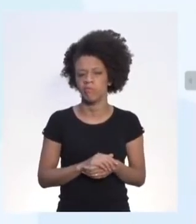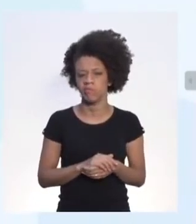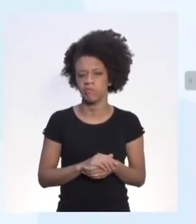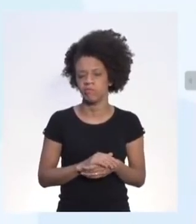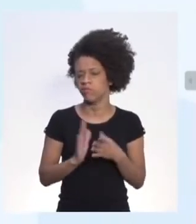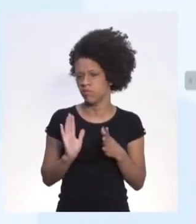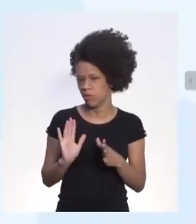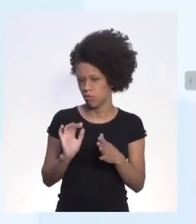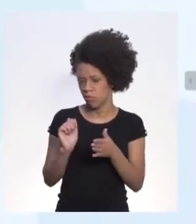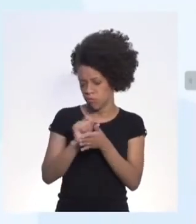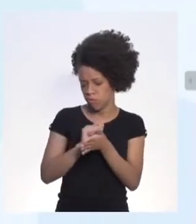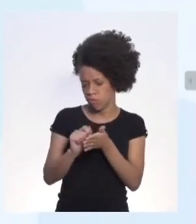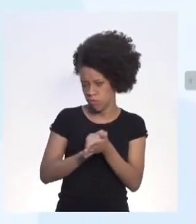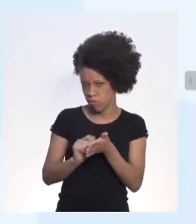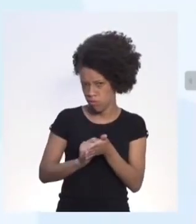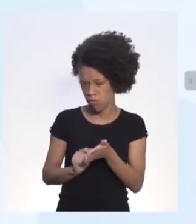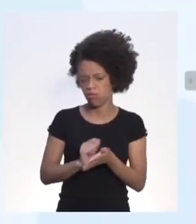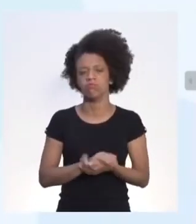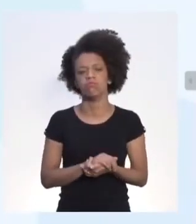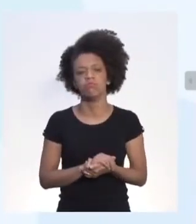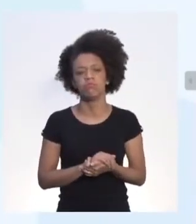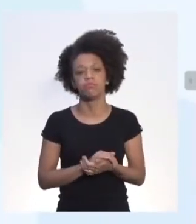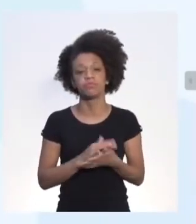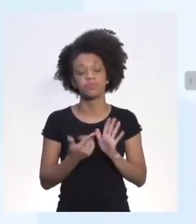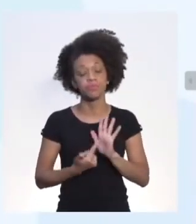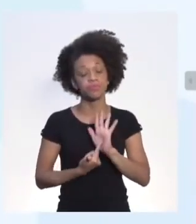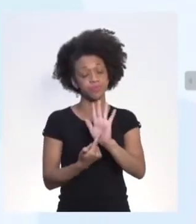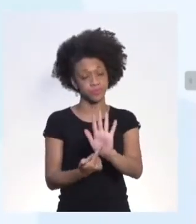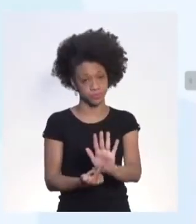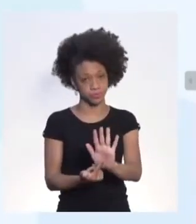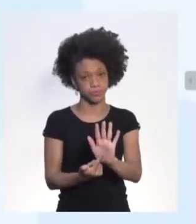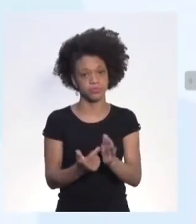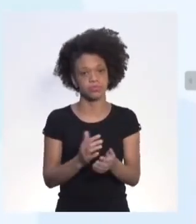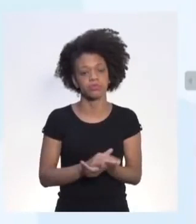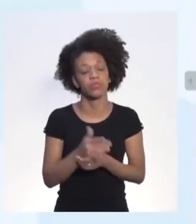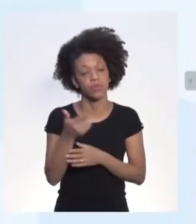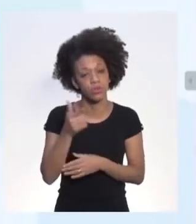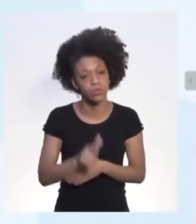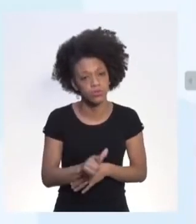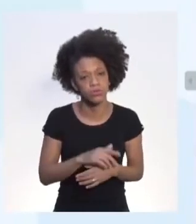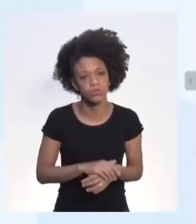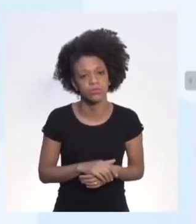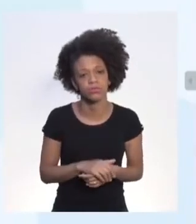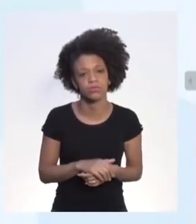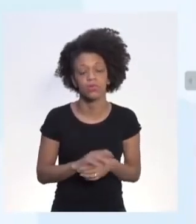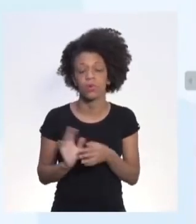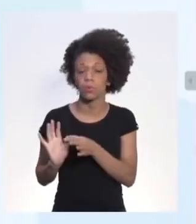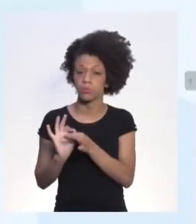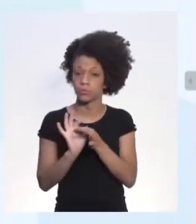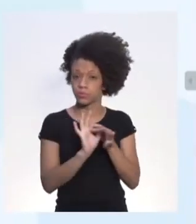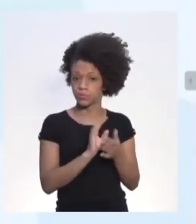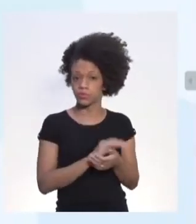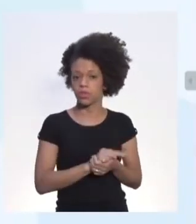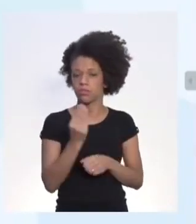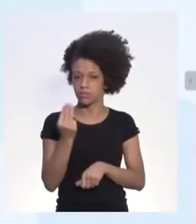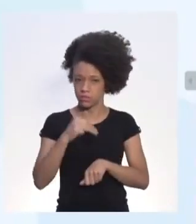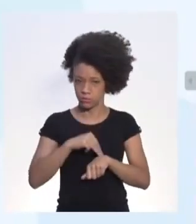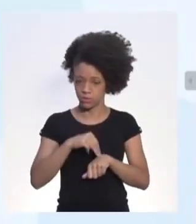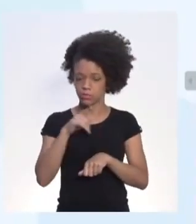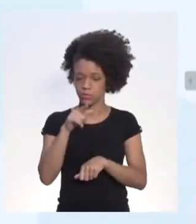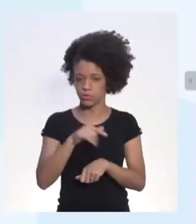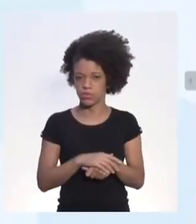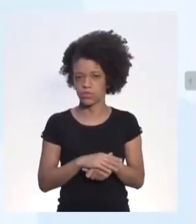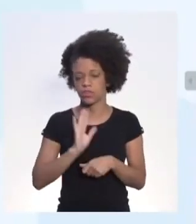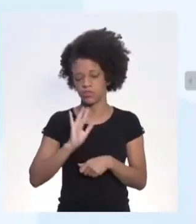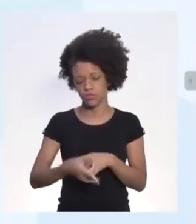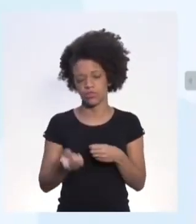só para não ficar. Então, eu quero essa representação. De novo aí, como é um contexto, 3 minutinhos para vocês,